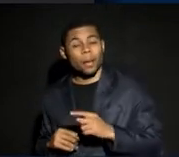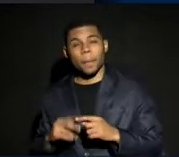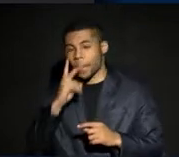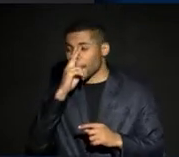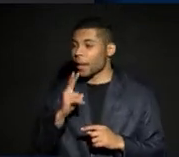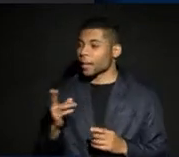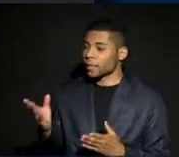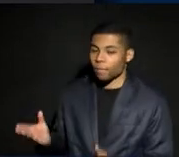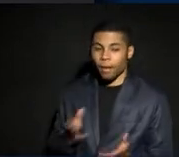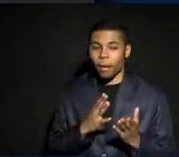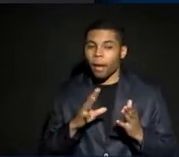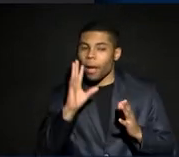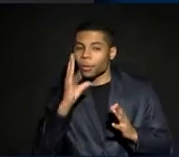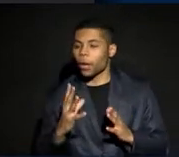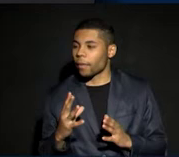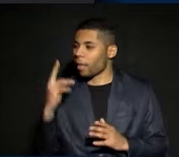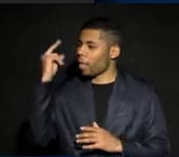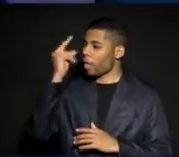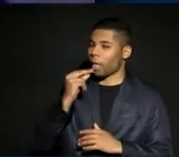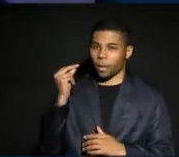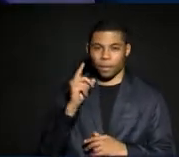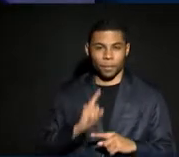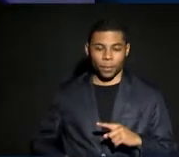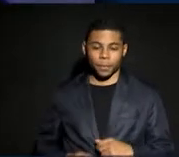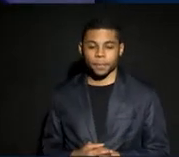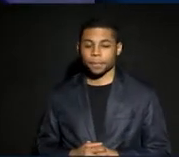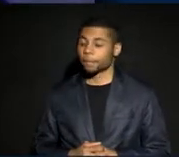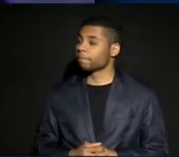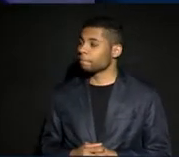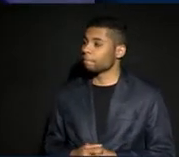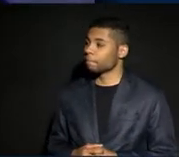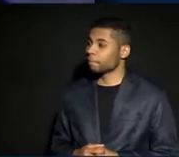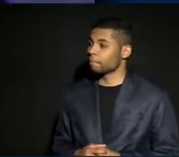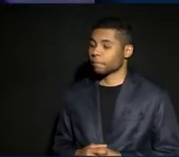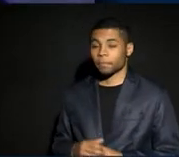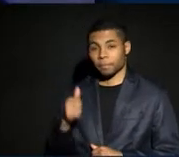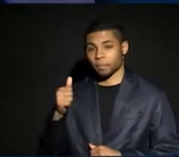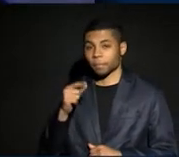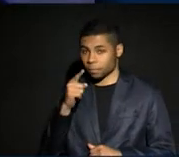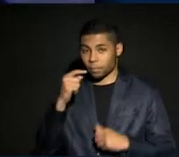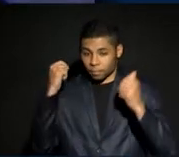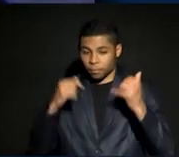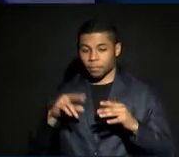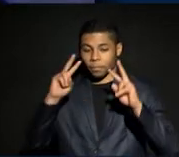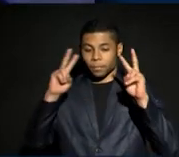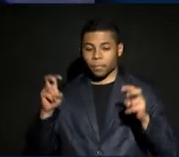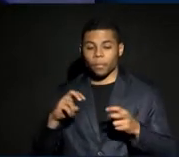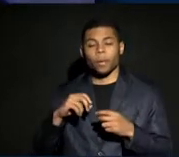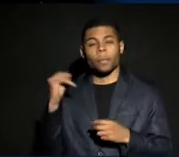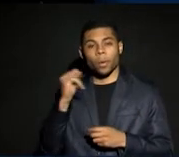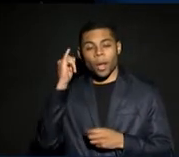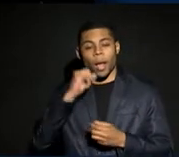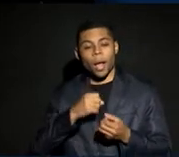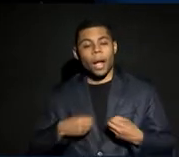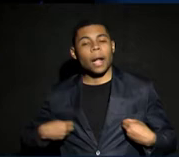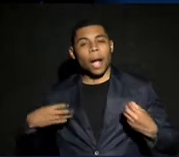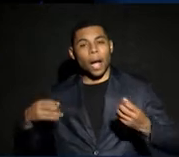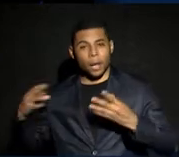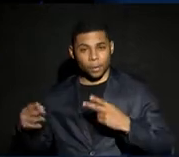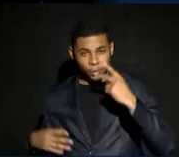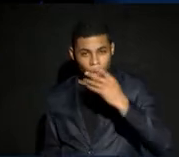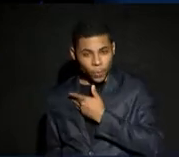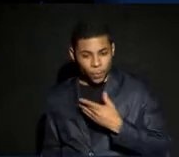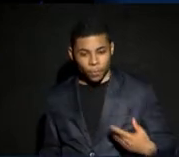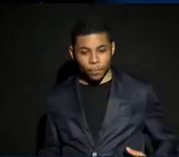vai resolver tudo. Ali, antes da gente subir ao palco, o senhor está falando da importância da qualidade de gastos. Seu programa de governo